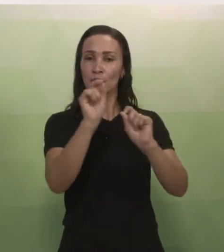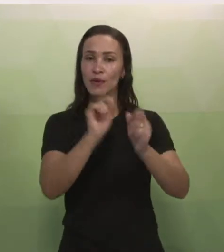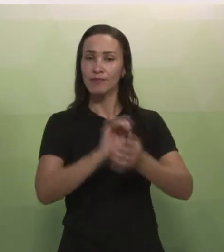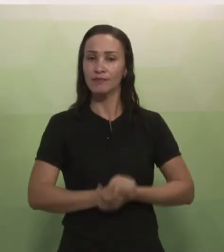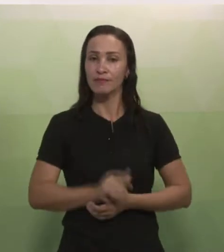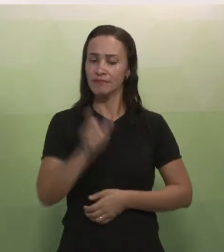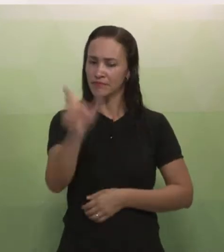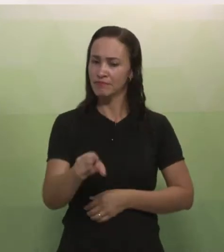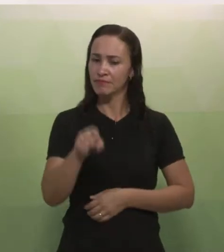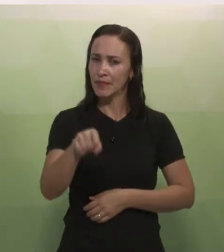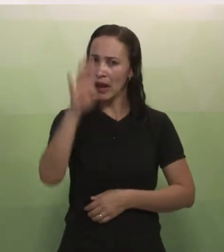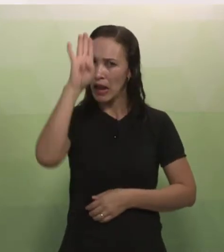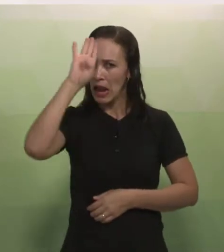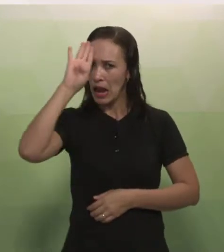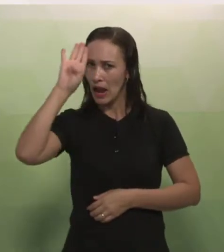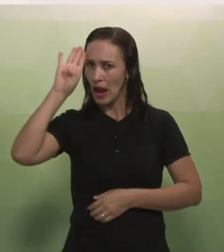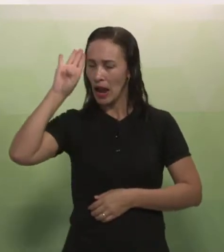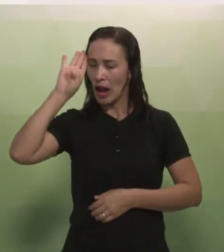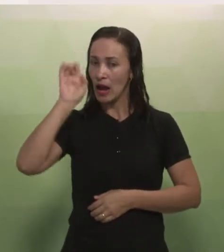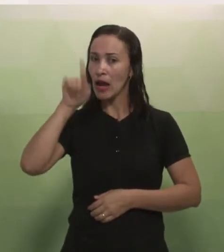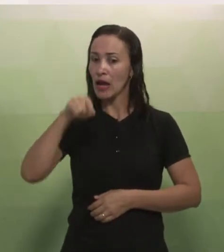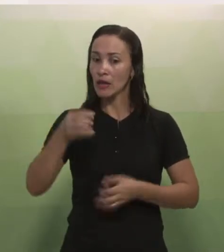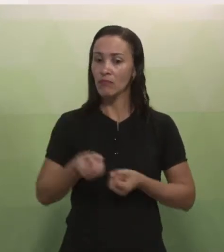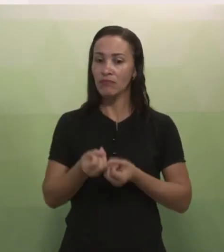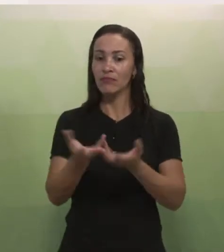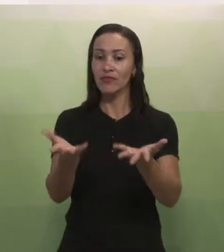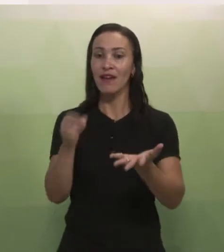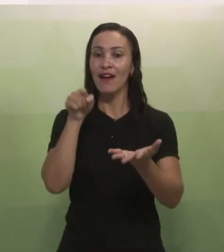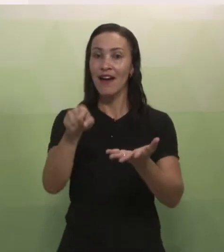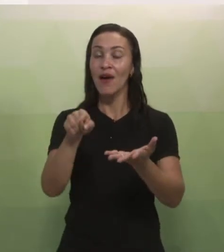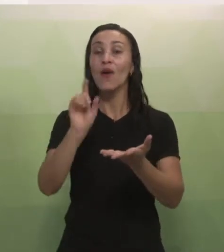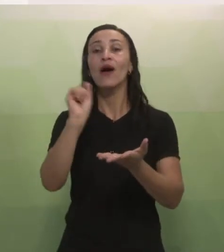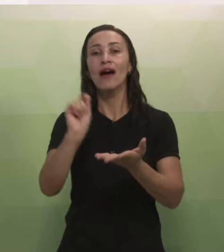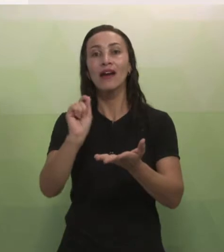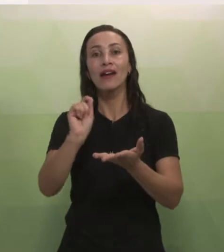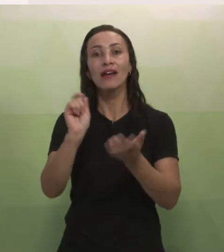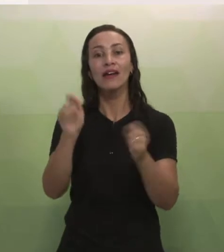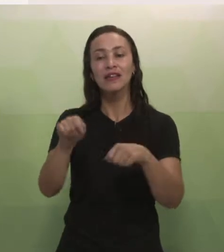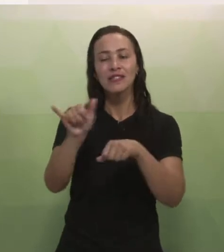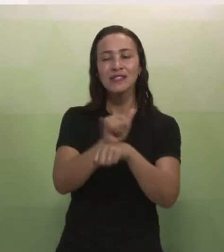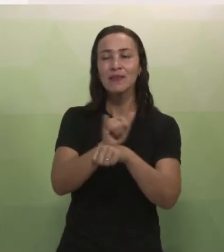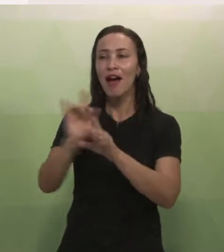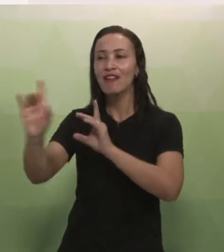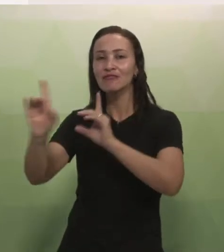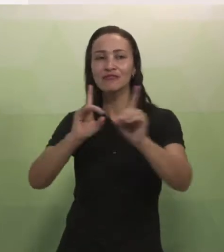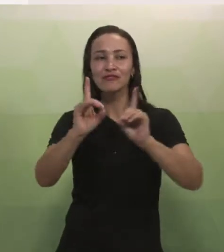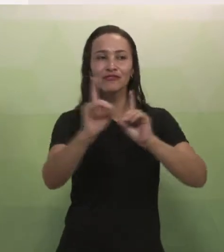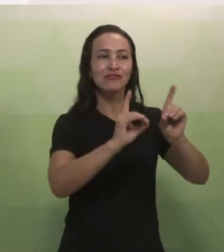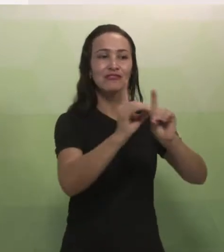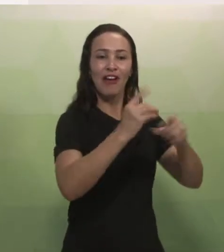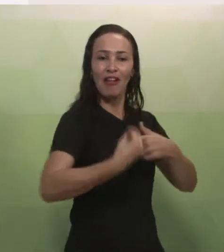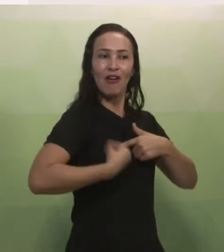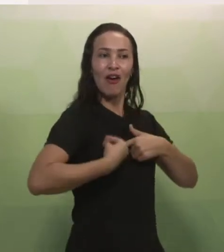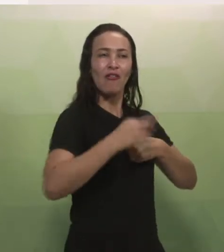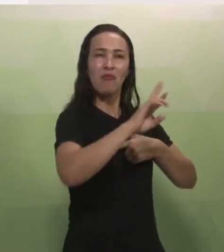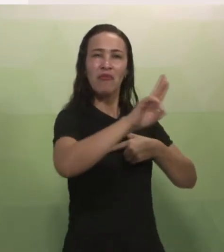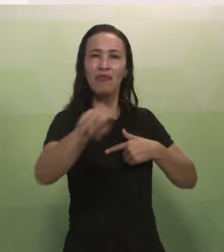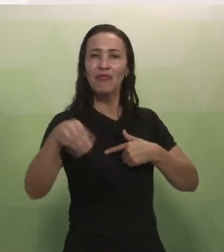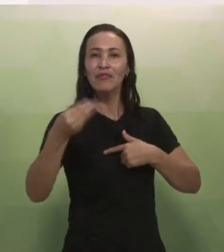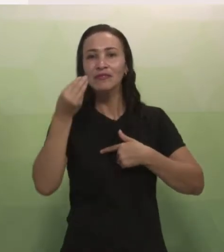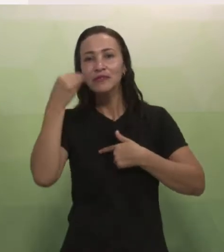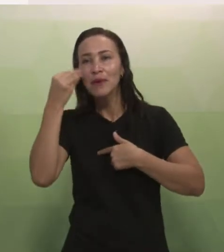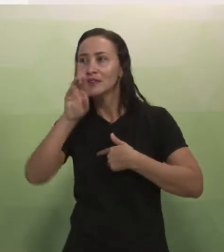aos acadêmicos e às acadêmicas o diálogo com outras realidades e